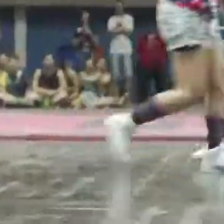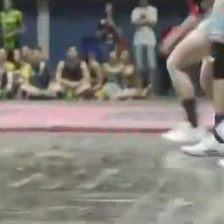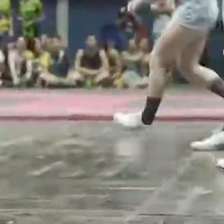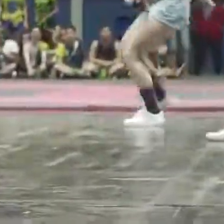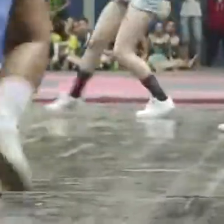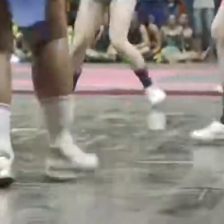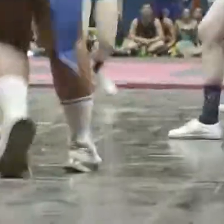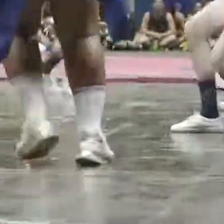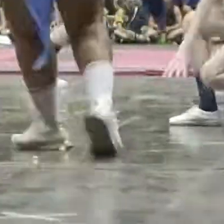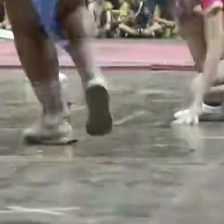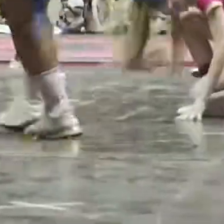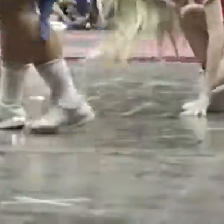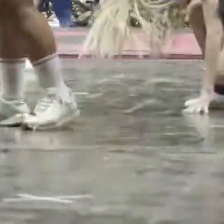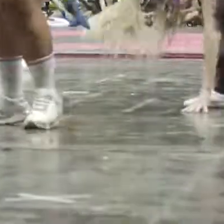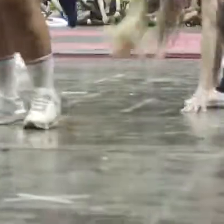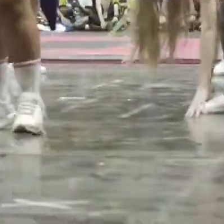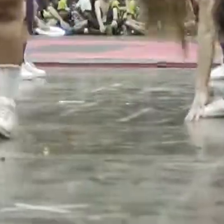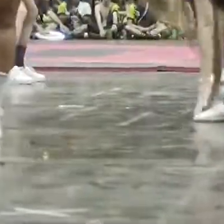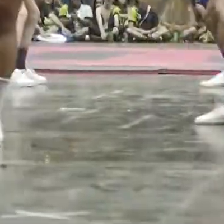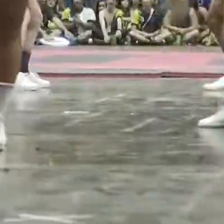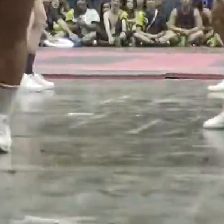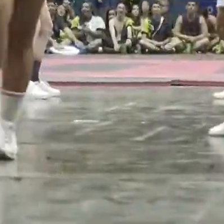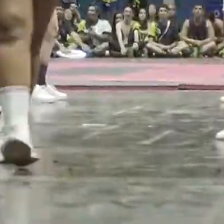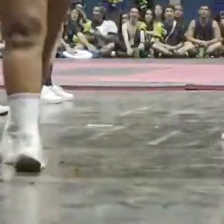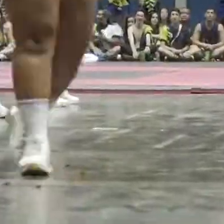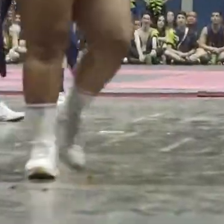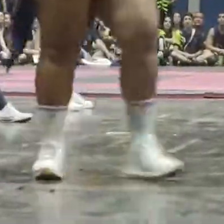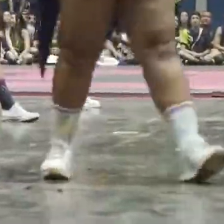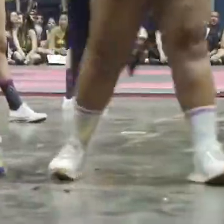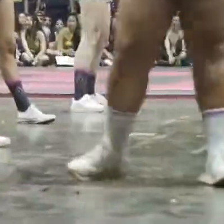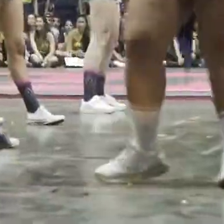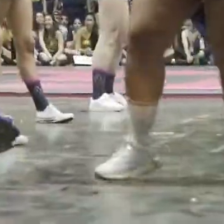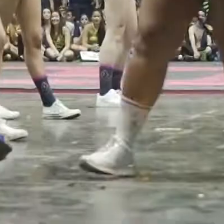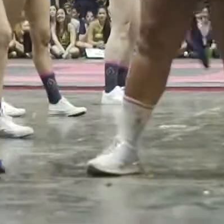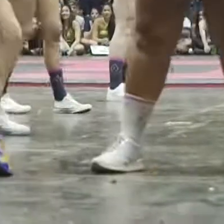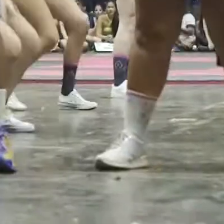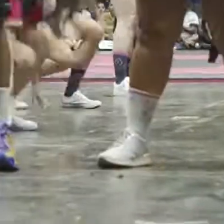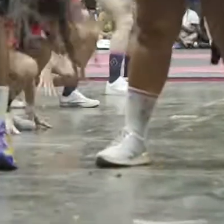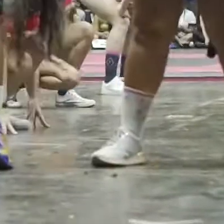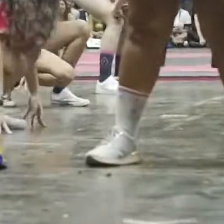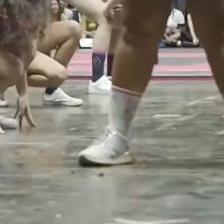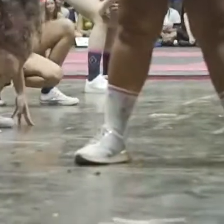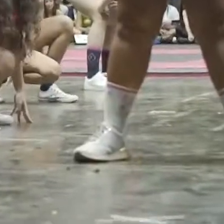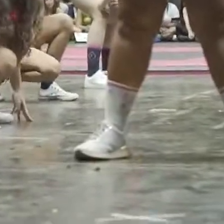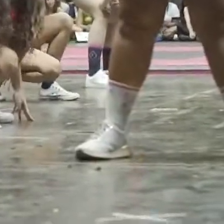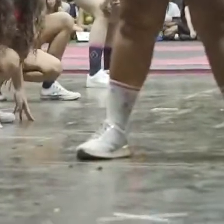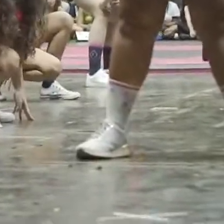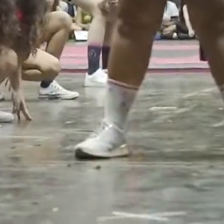Toca na favela. Ai, que... Chala, porra.